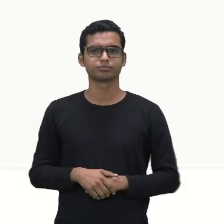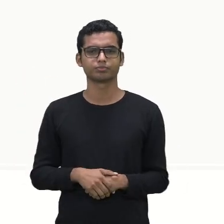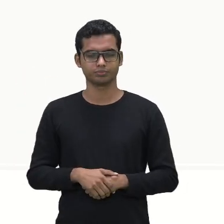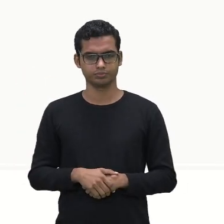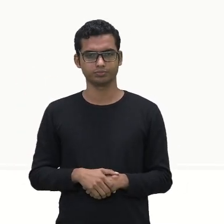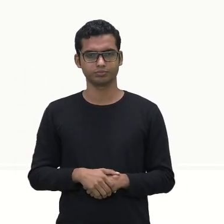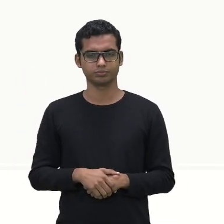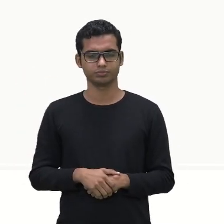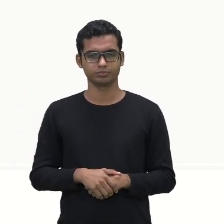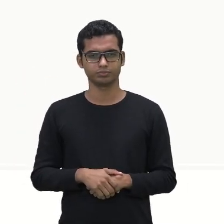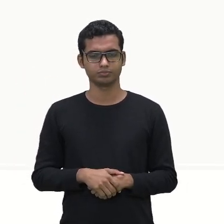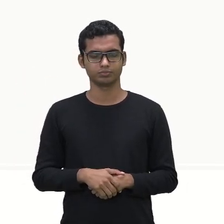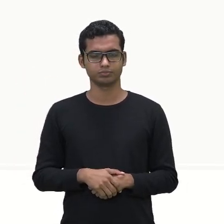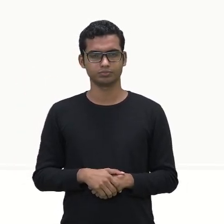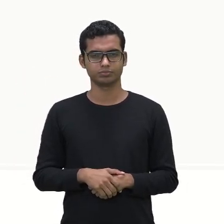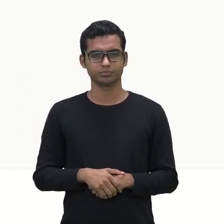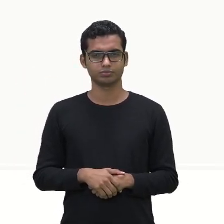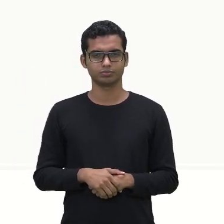não